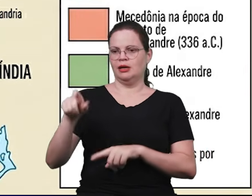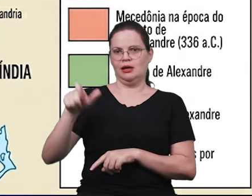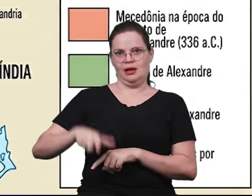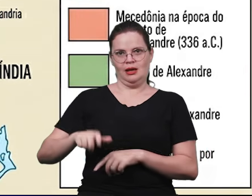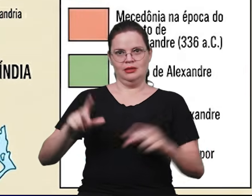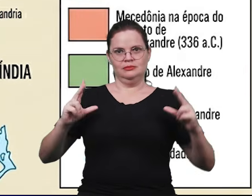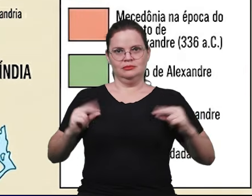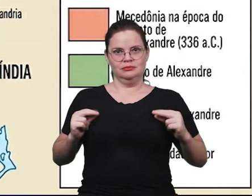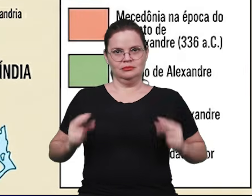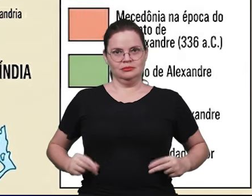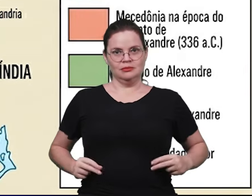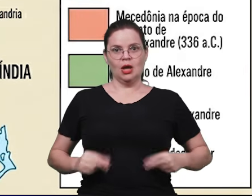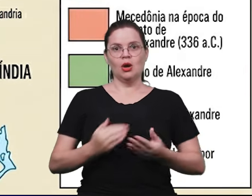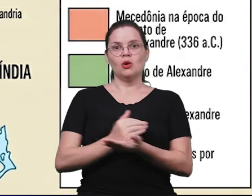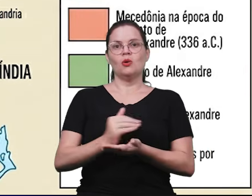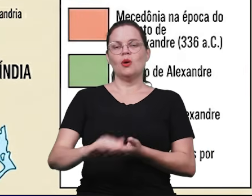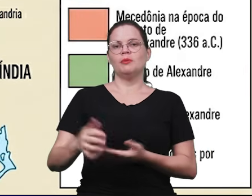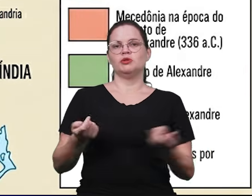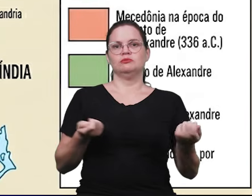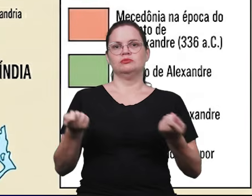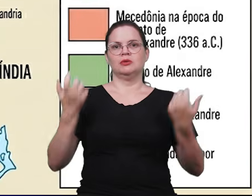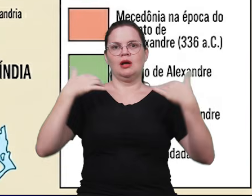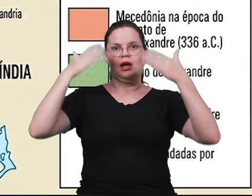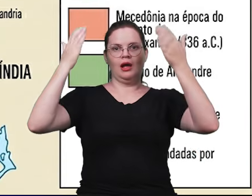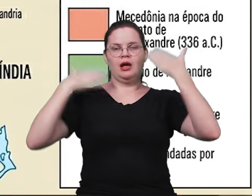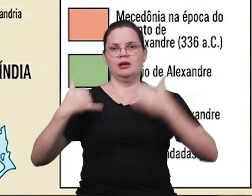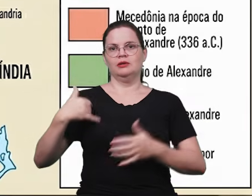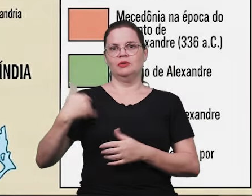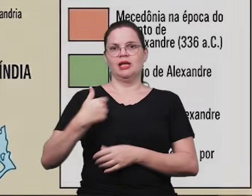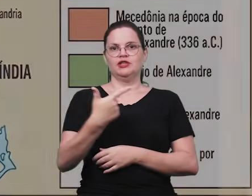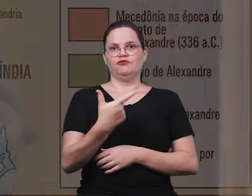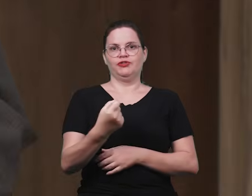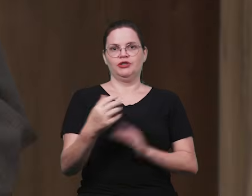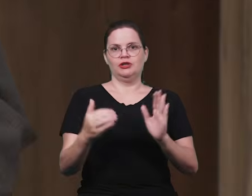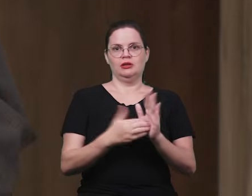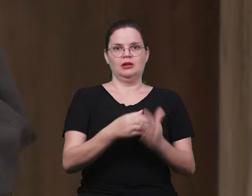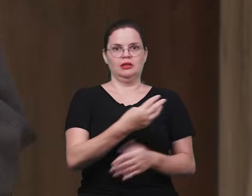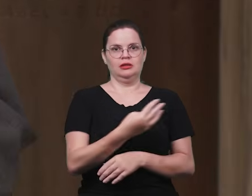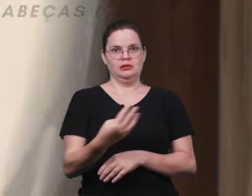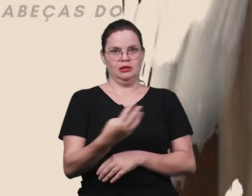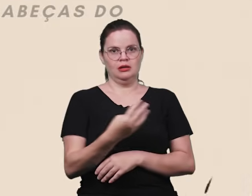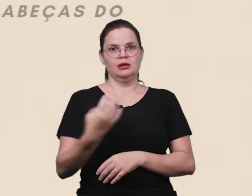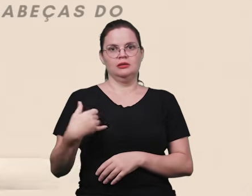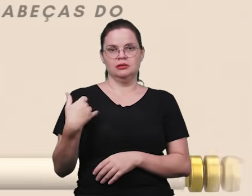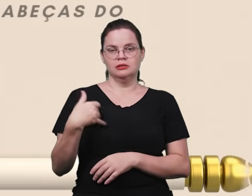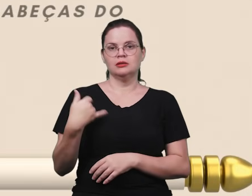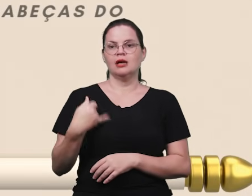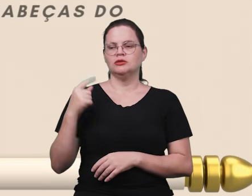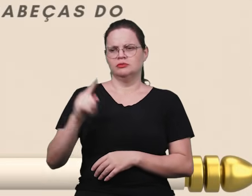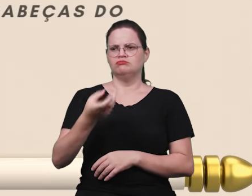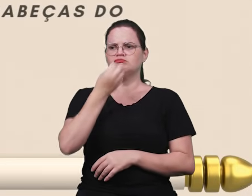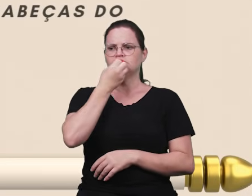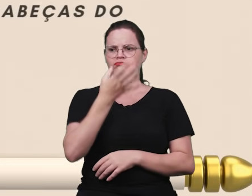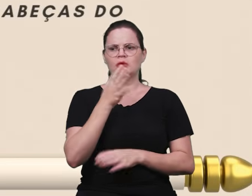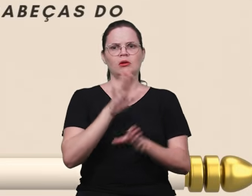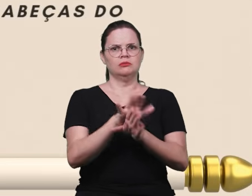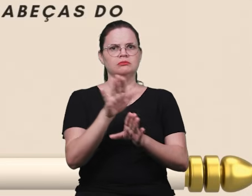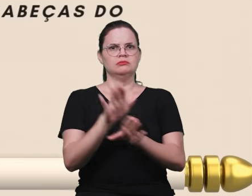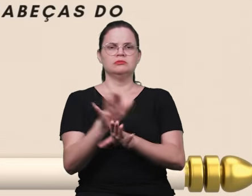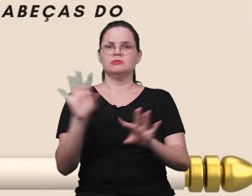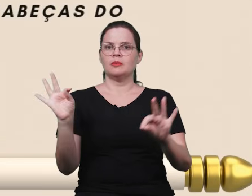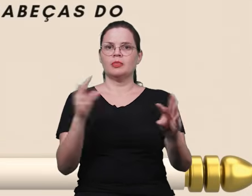anos. 20 anos, até os 33. Até os 33. Quer dizer, foi muito bem instruído